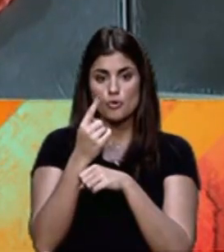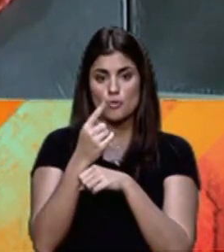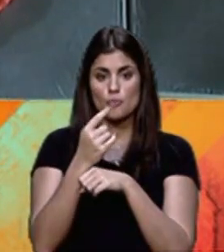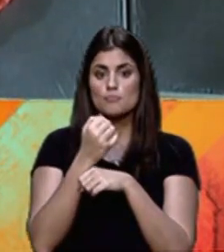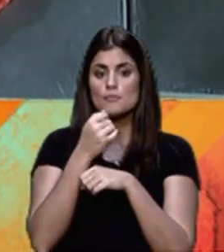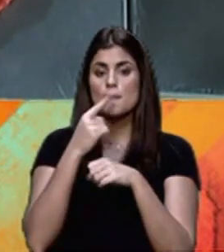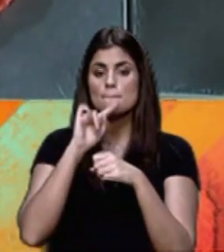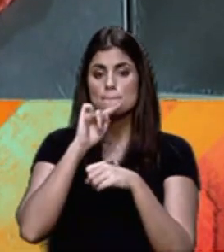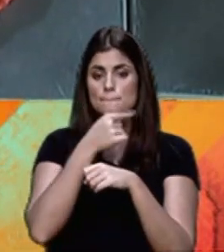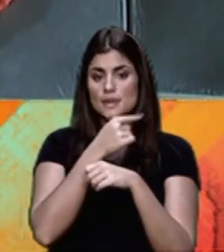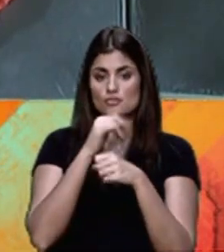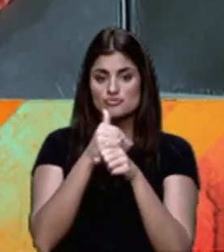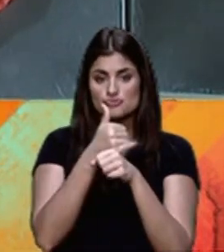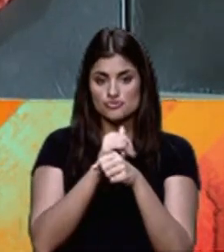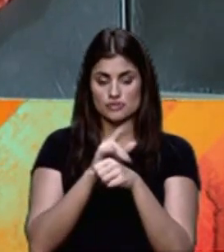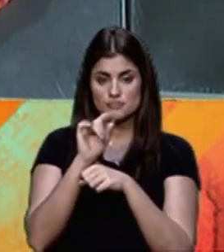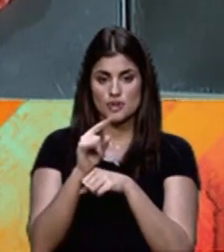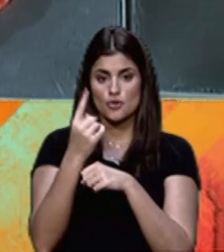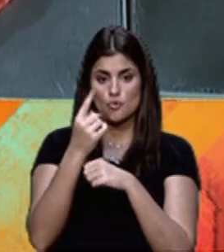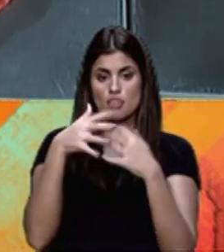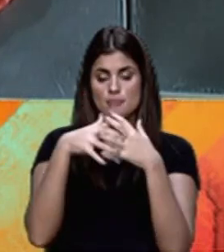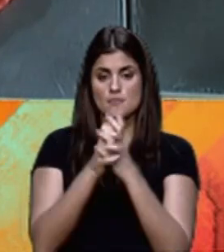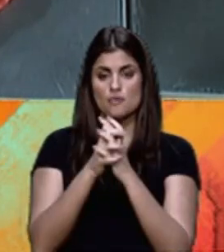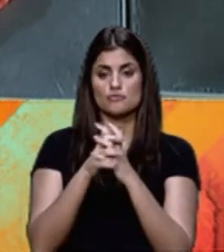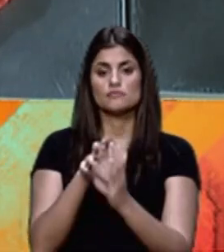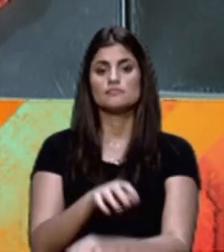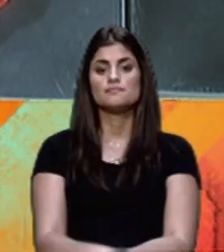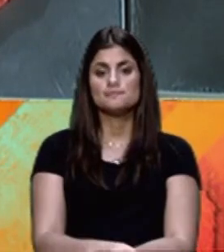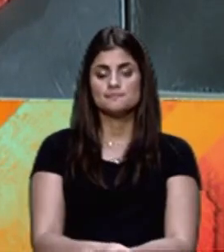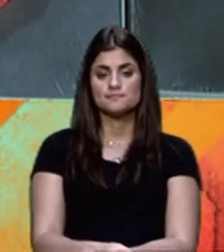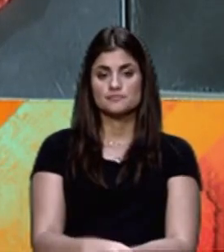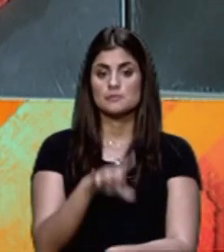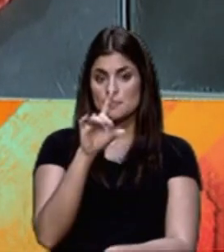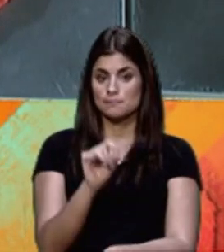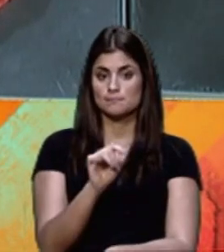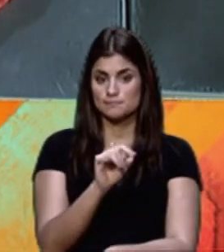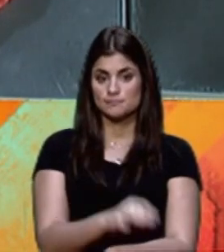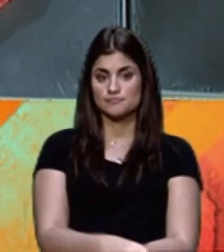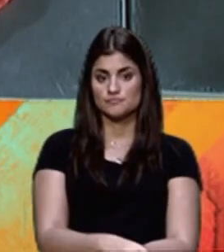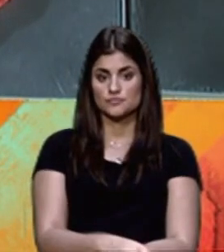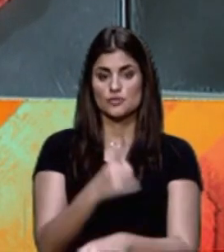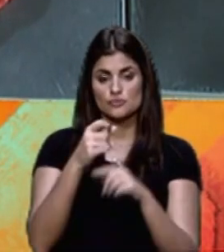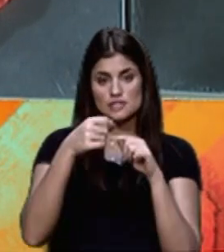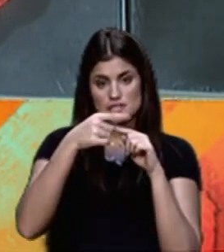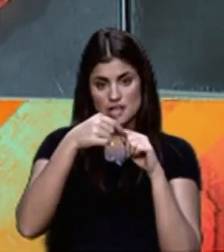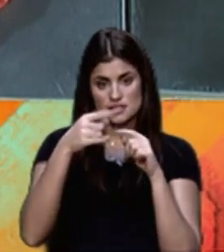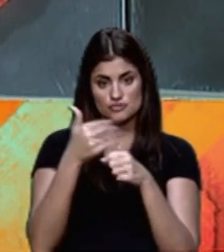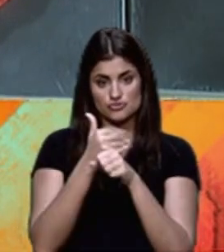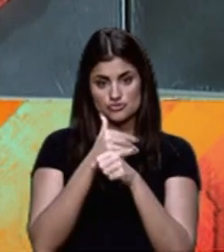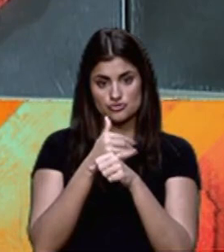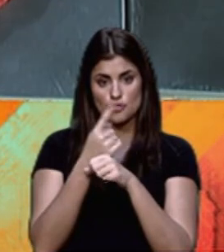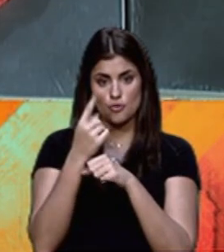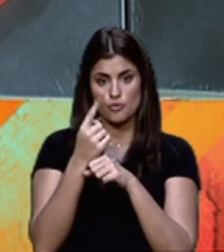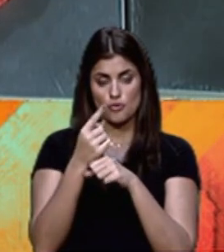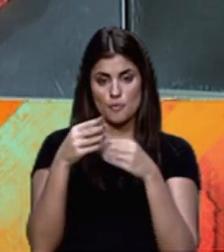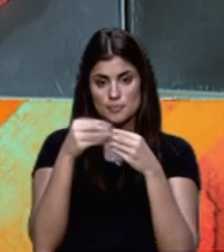picada finamente. E sumo de um limão. E ainda, um ramo de salsa picada